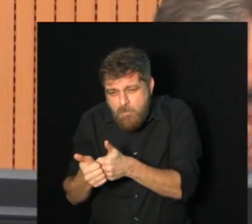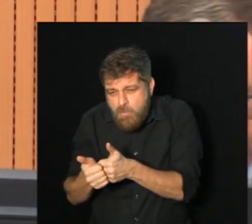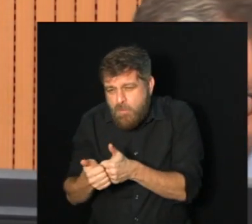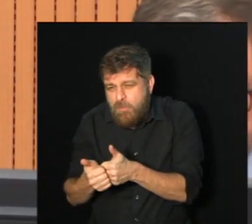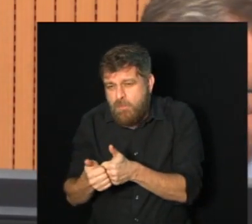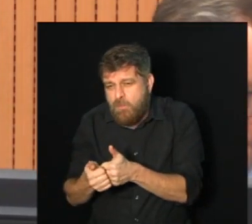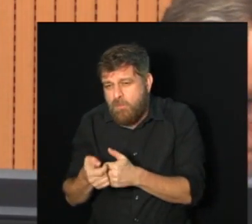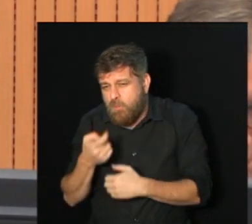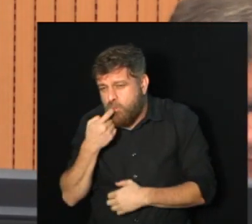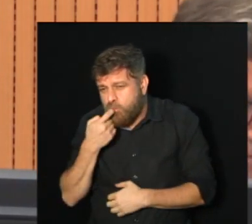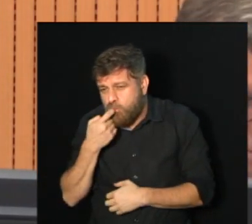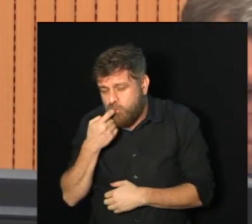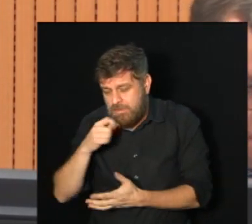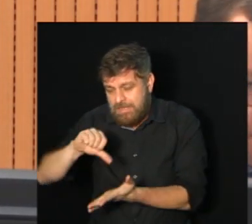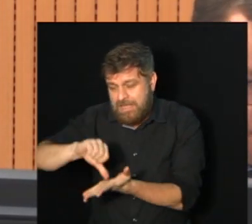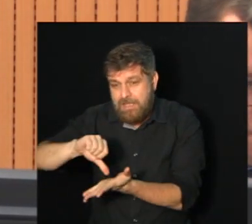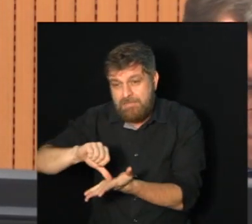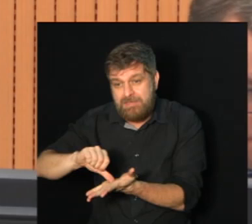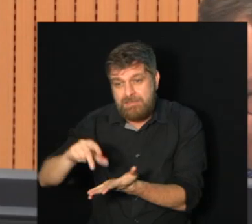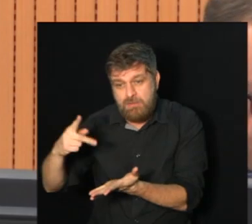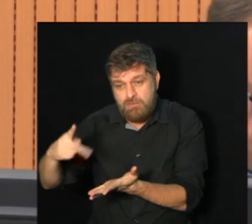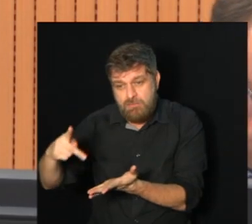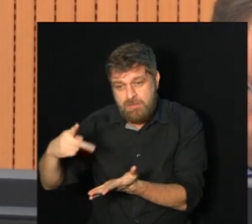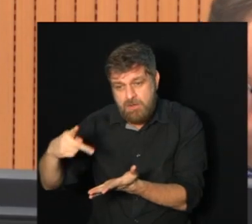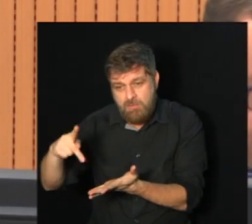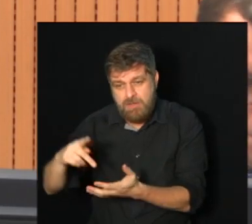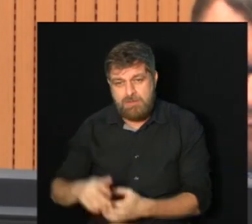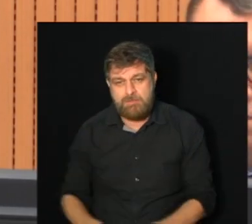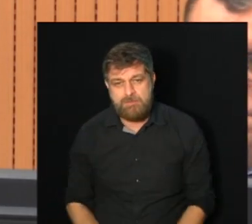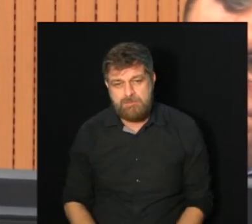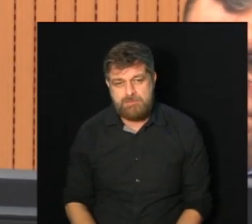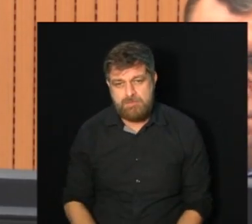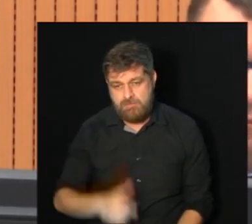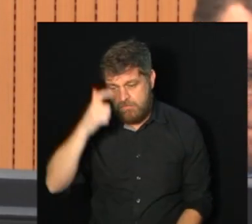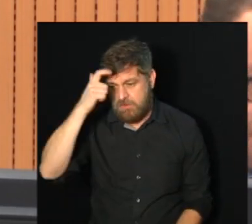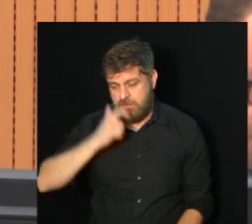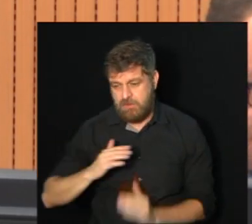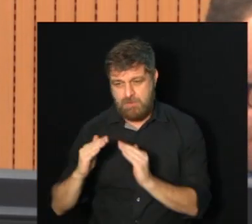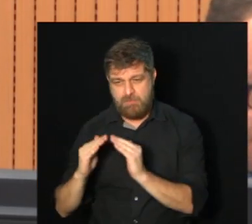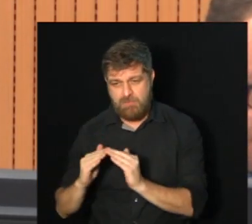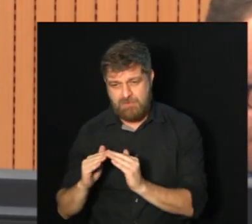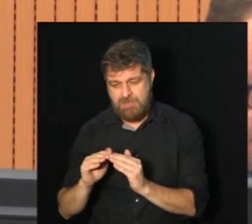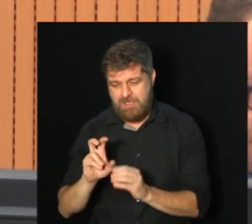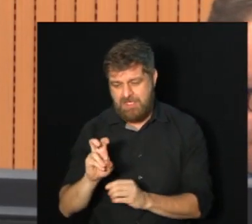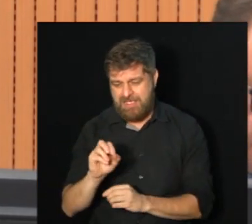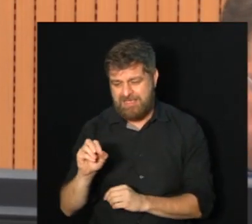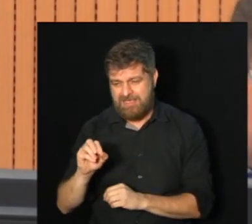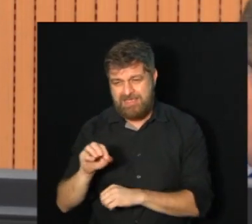capital do Paraguai. E aqui estou morando 500 metros